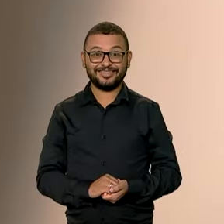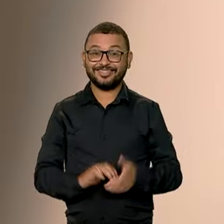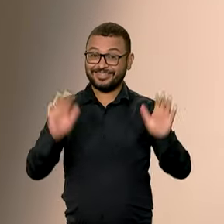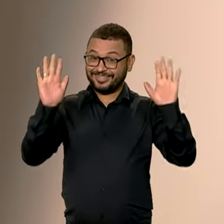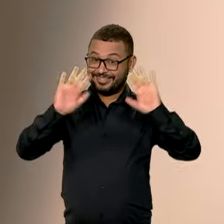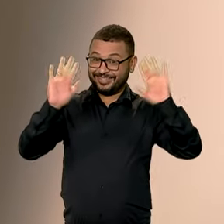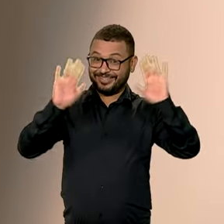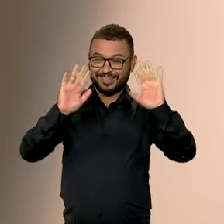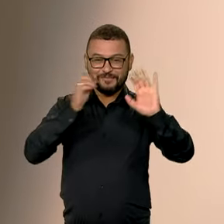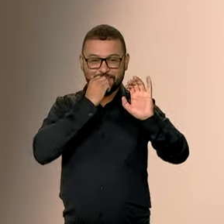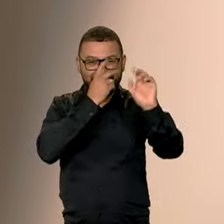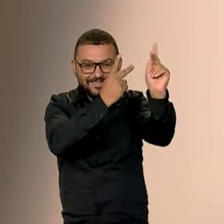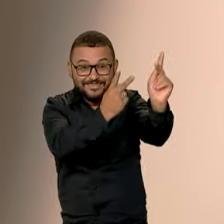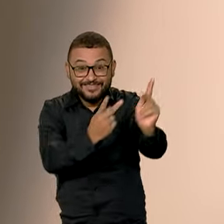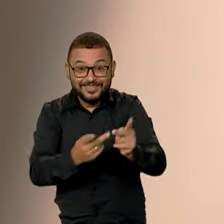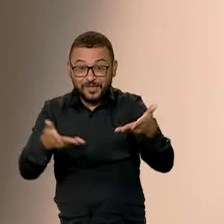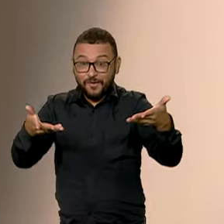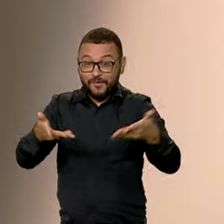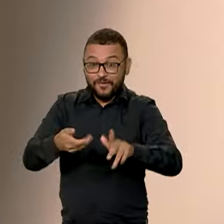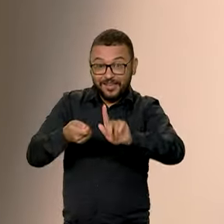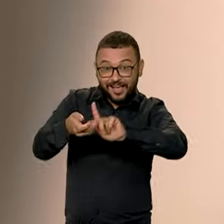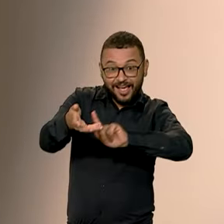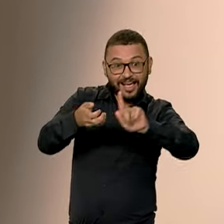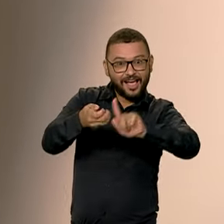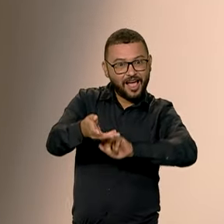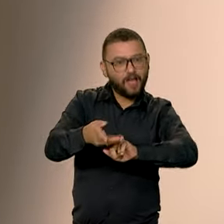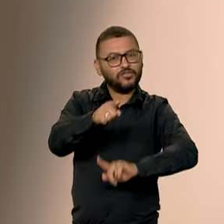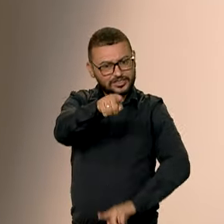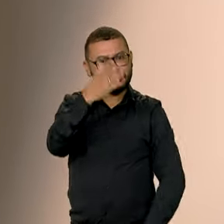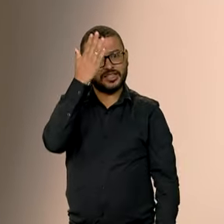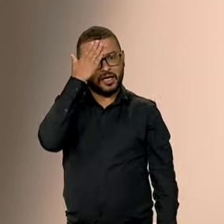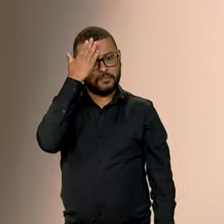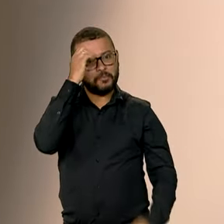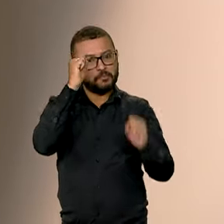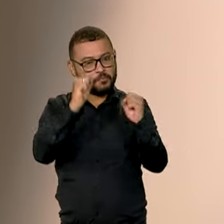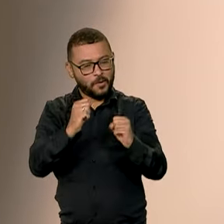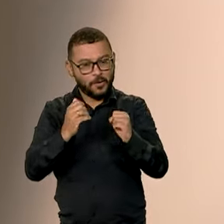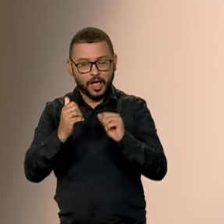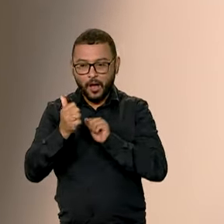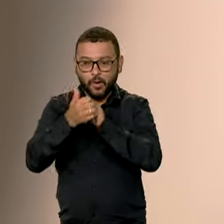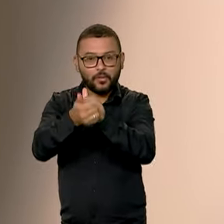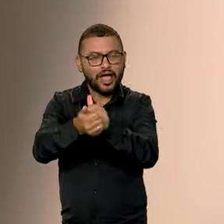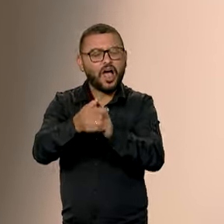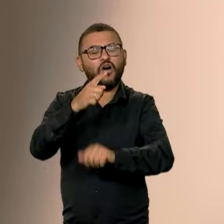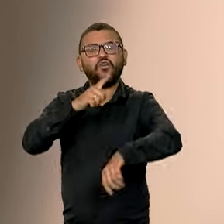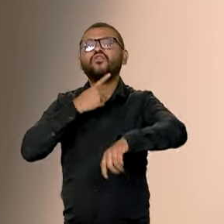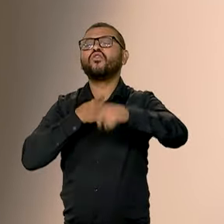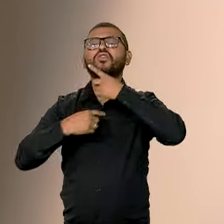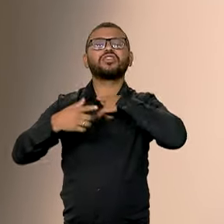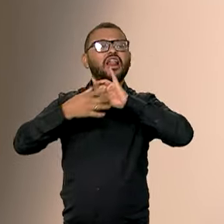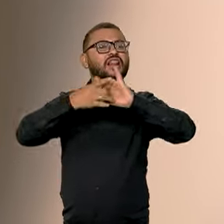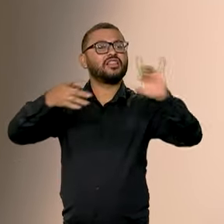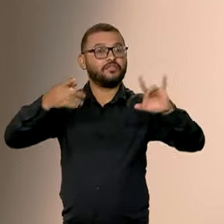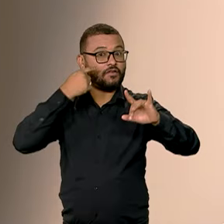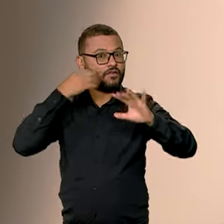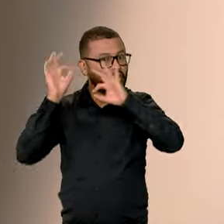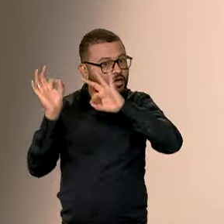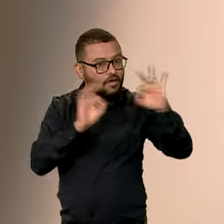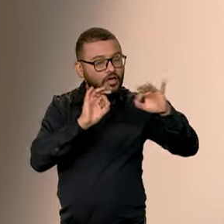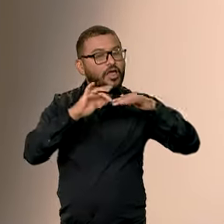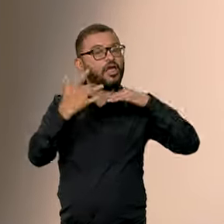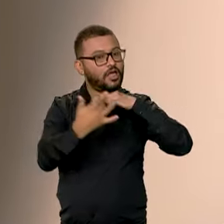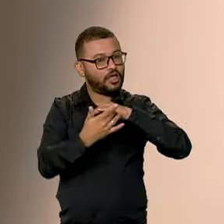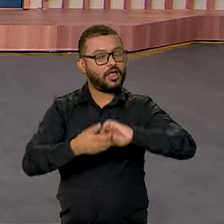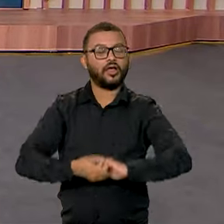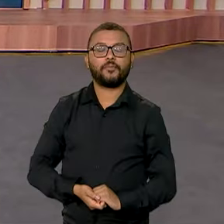Olá, seja muito bem-vindo ao canal Gov. Lembrando que você pode nos acompanhar sempre, também ao vivo, pelas redes